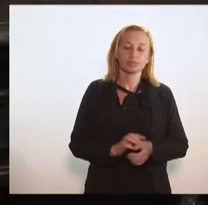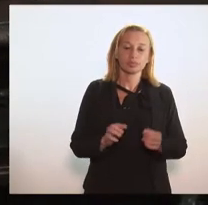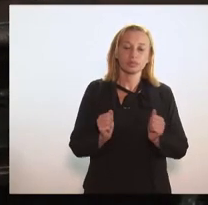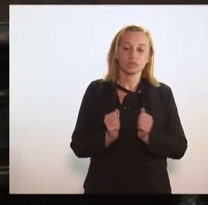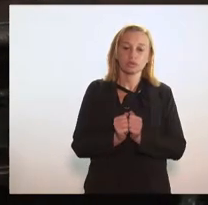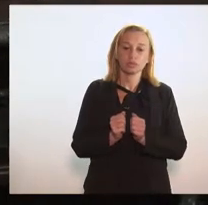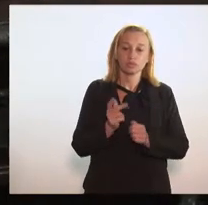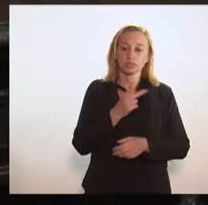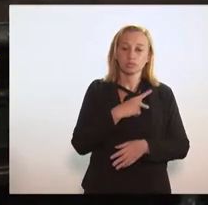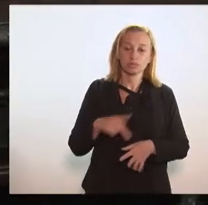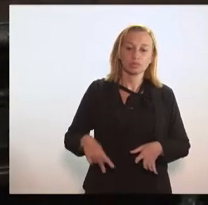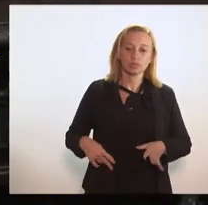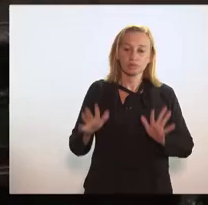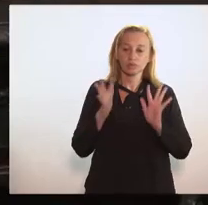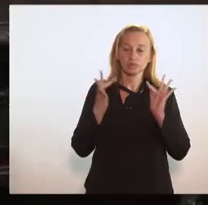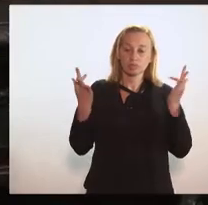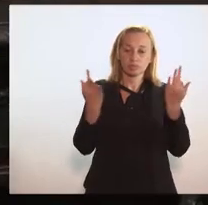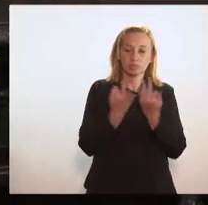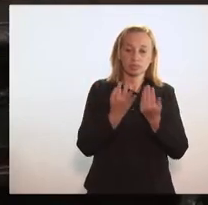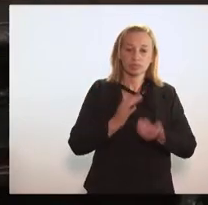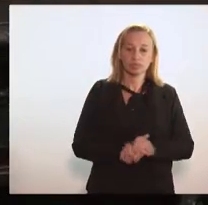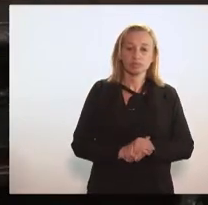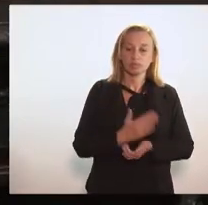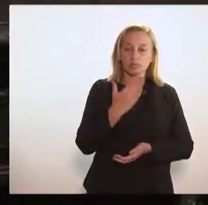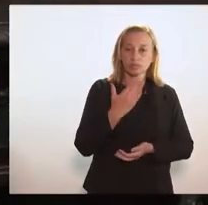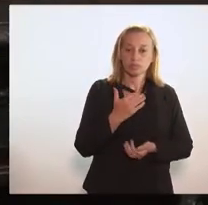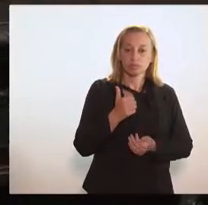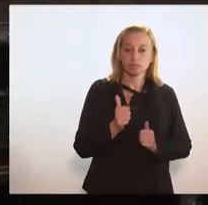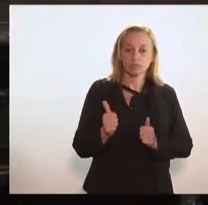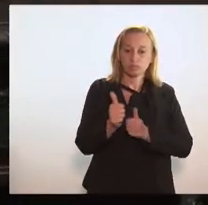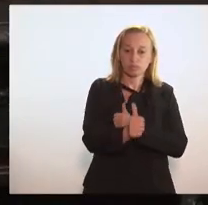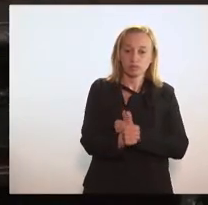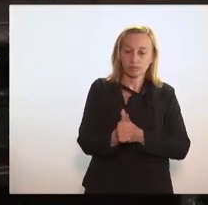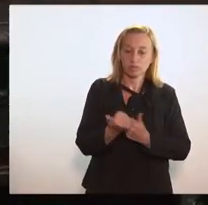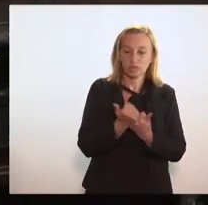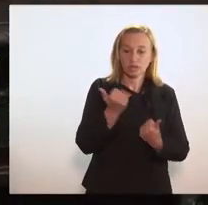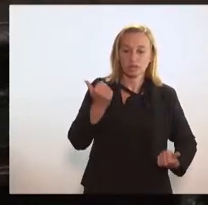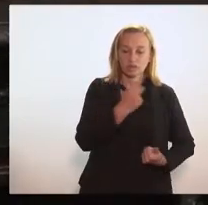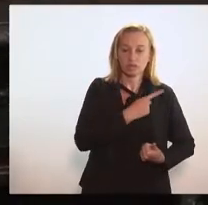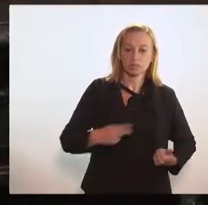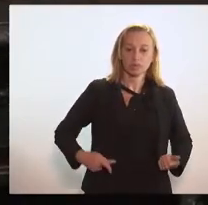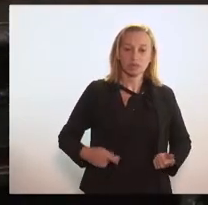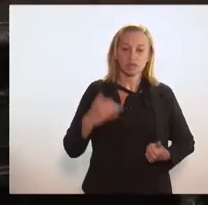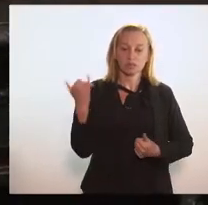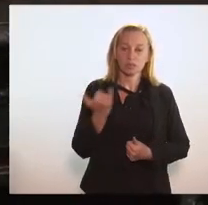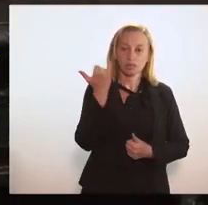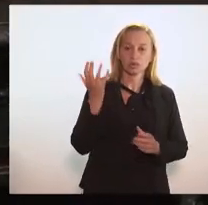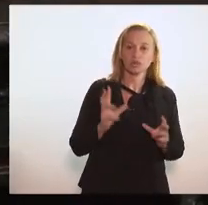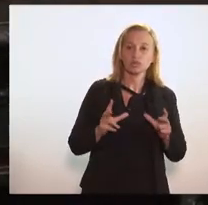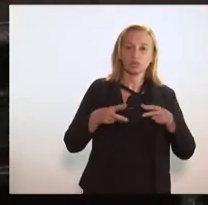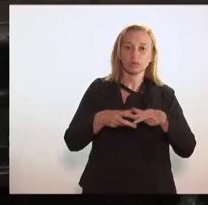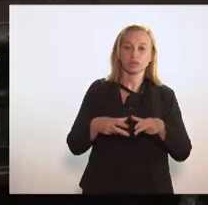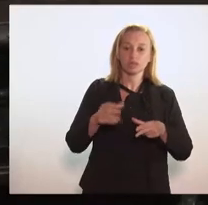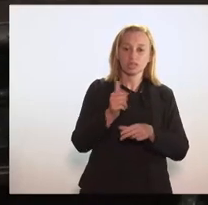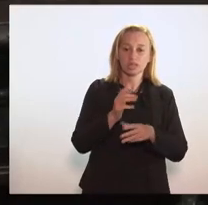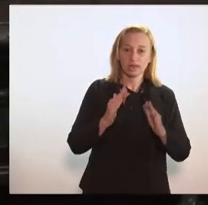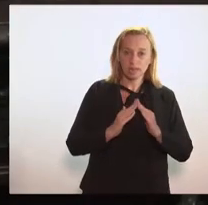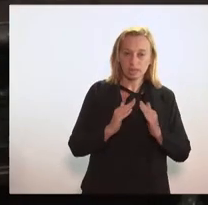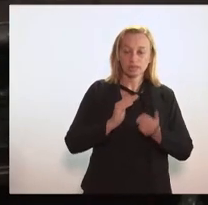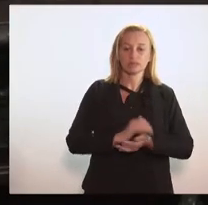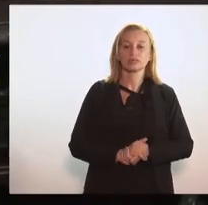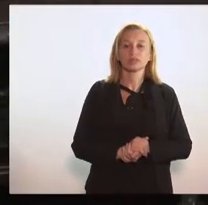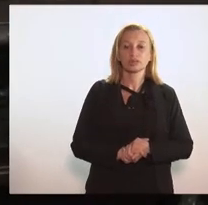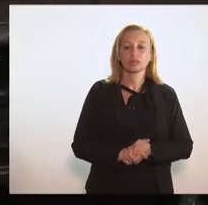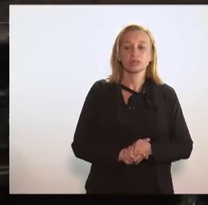presidente sua família está na frente da vice-presidência das importante comissão aqui nessa casa